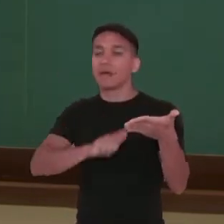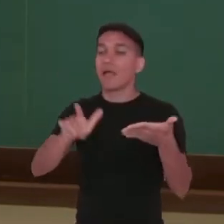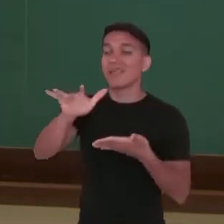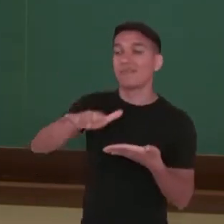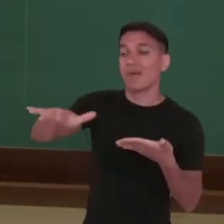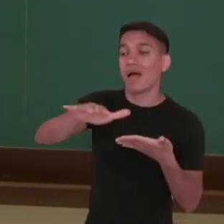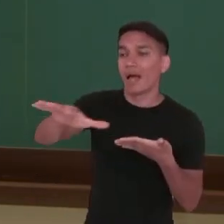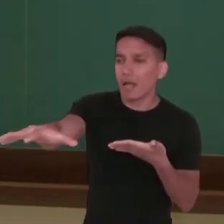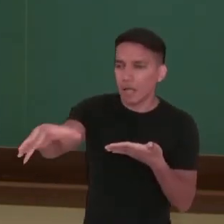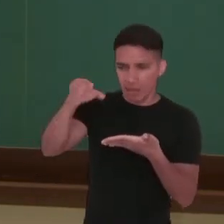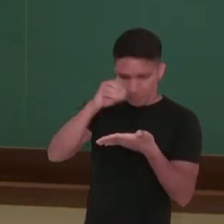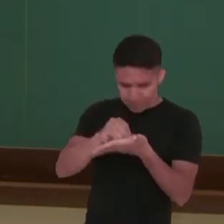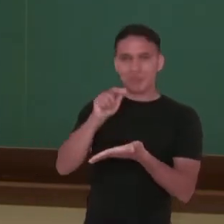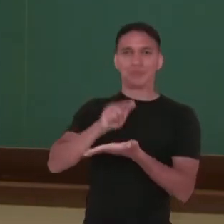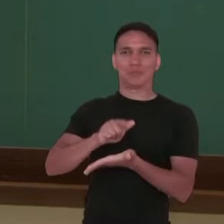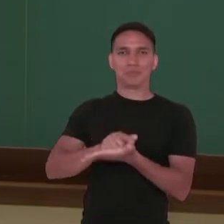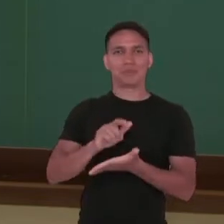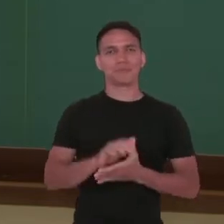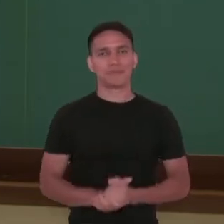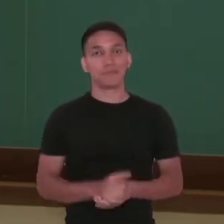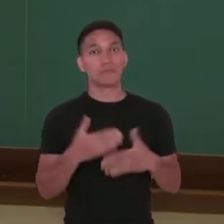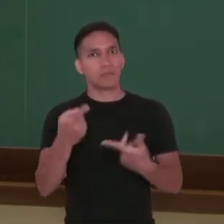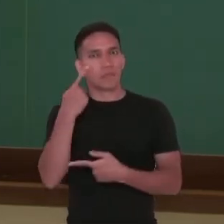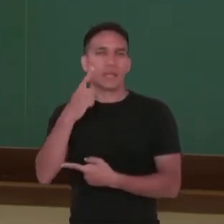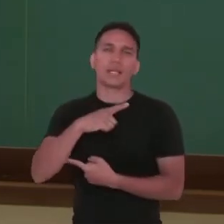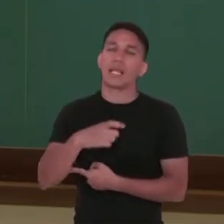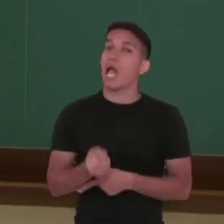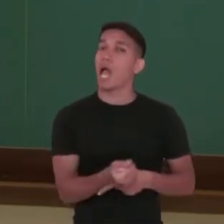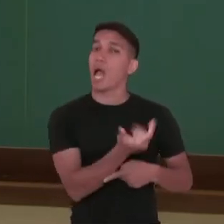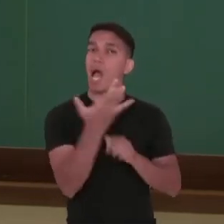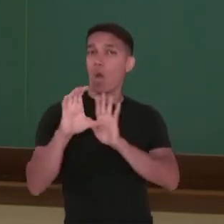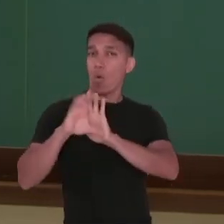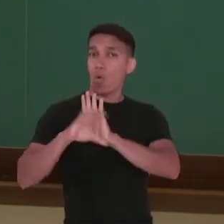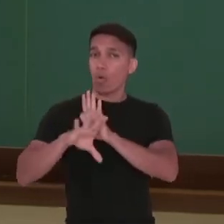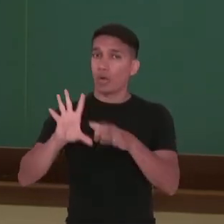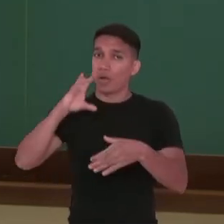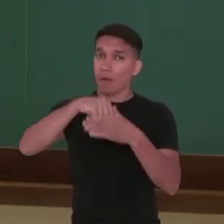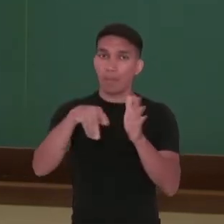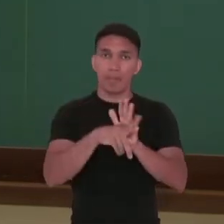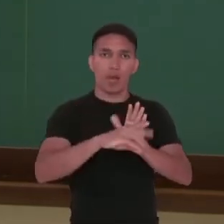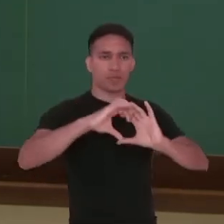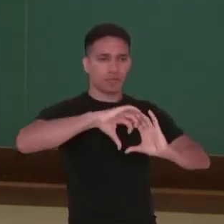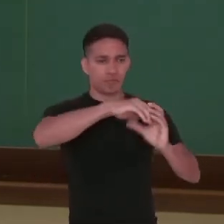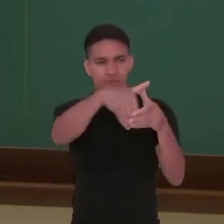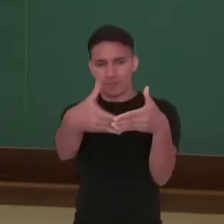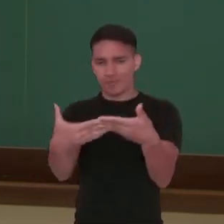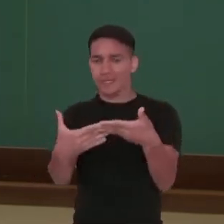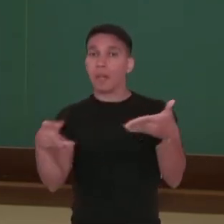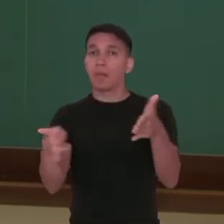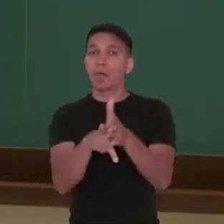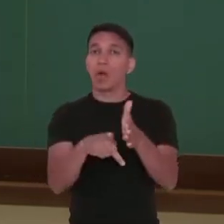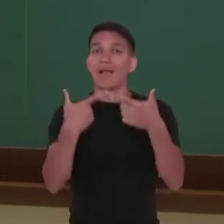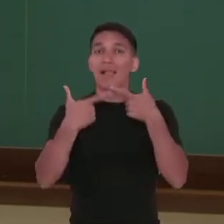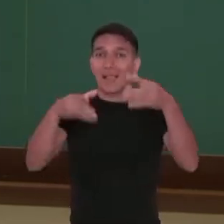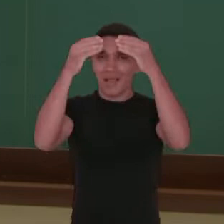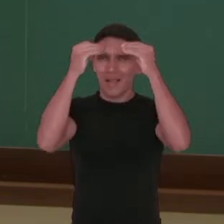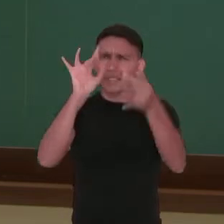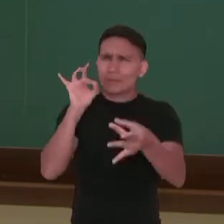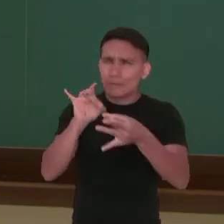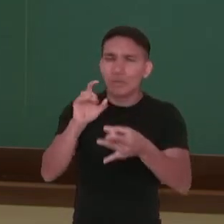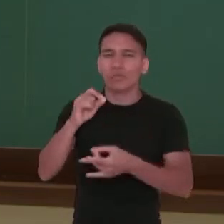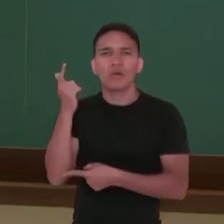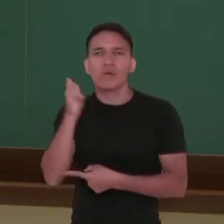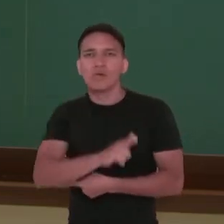papel. Ok? Bom, existem alguns conceitos dentro da cartografia, uma linguagem específica dentro da